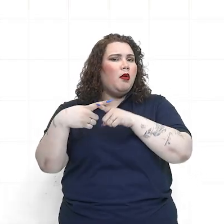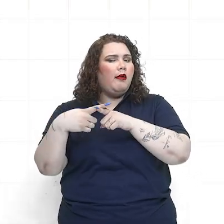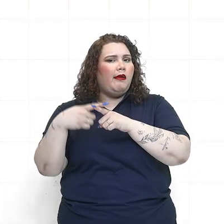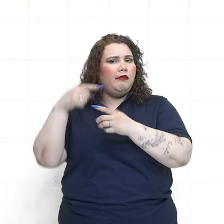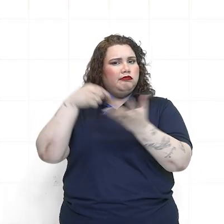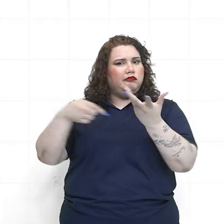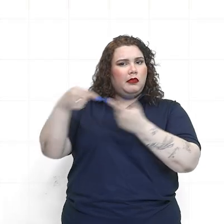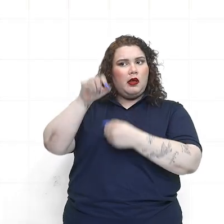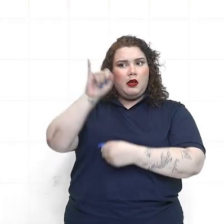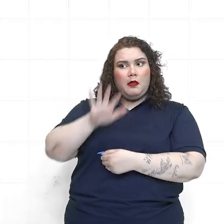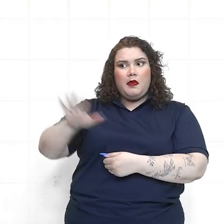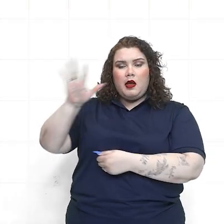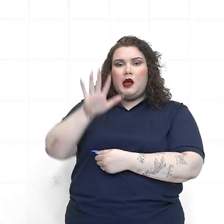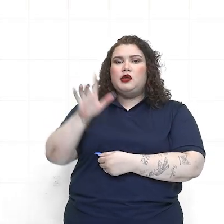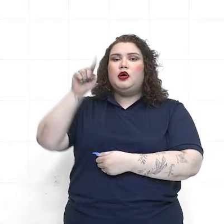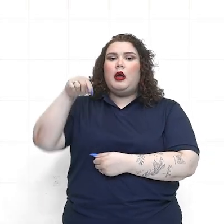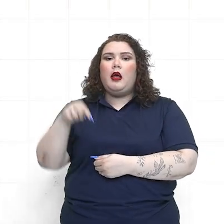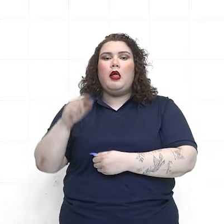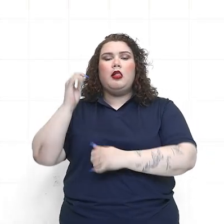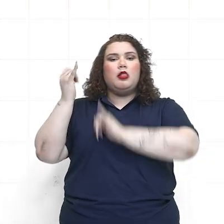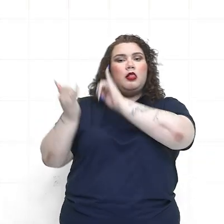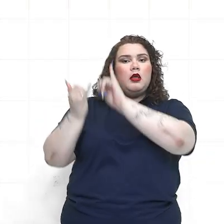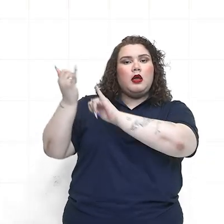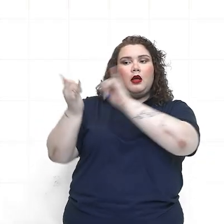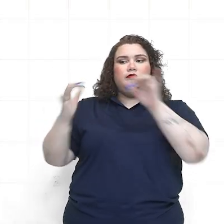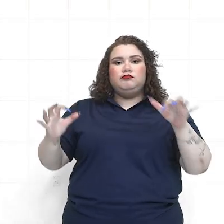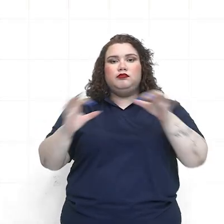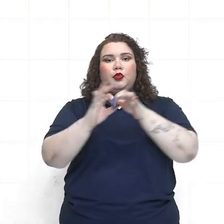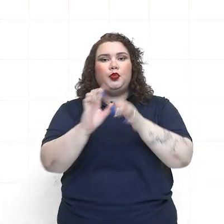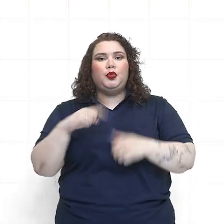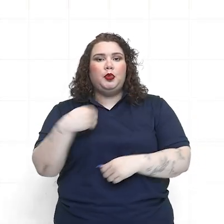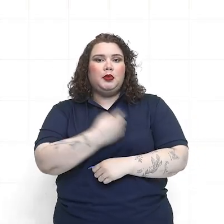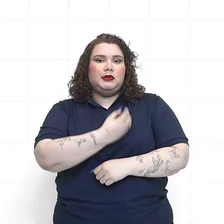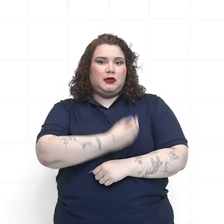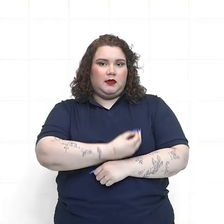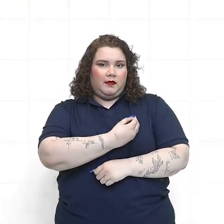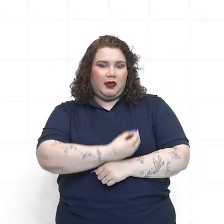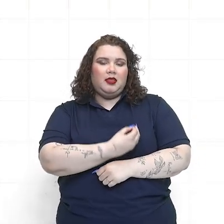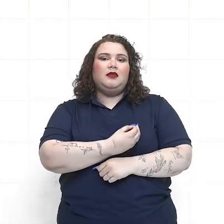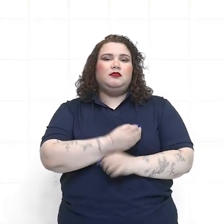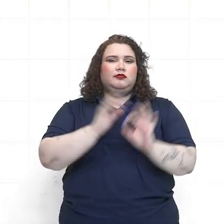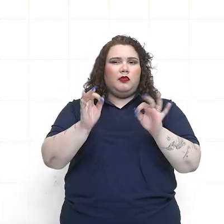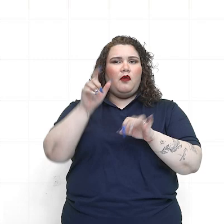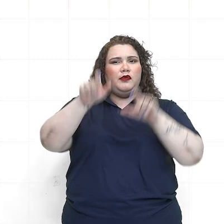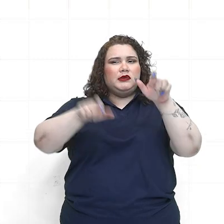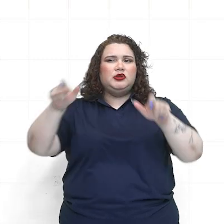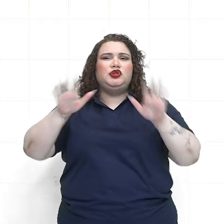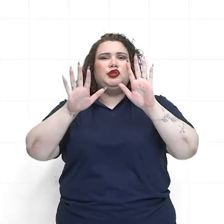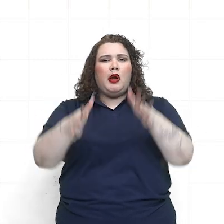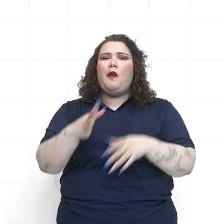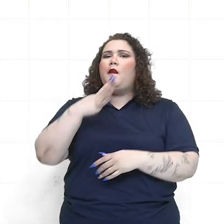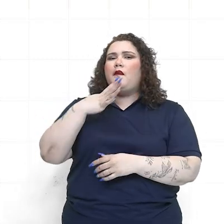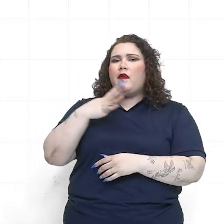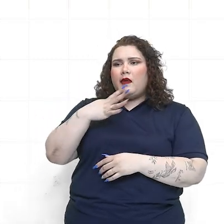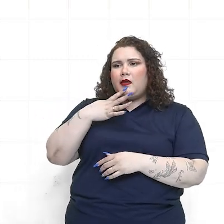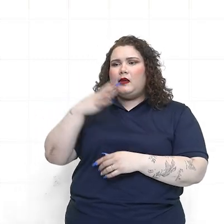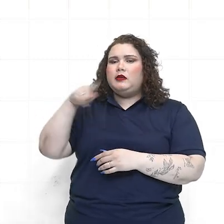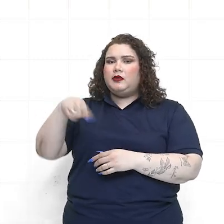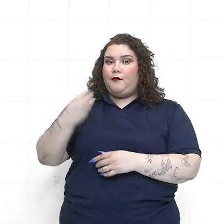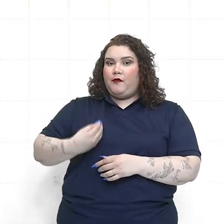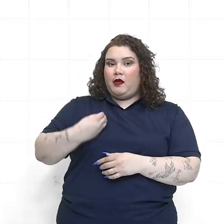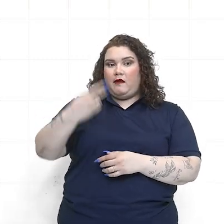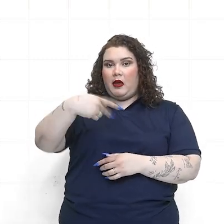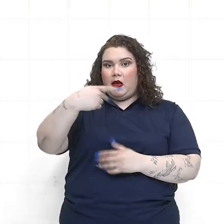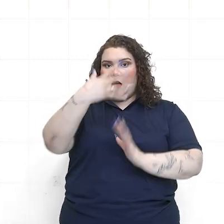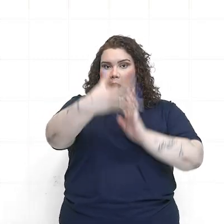mesmo? Vocês, alunos, já ouviram, então, em algum momento, algum tipo, então, de lenda, principalmente para a gente que vive, então, nessa região amazônica.